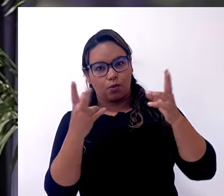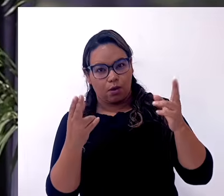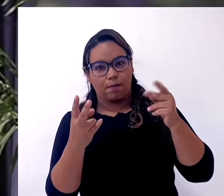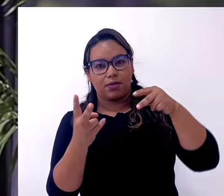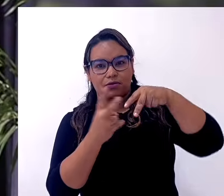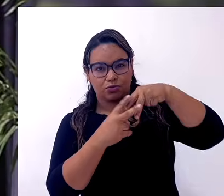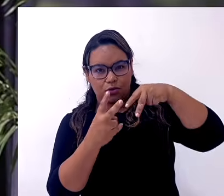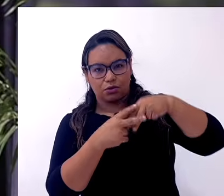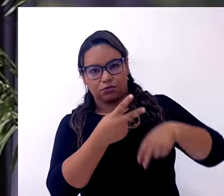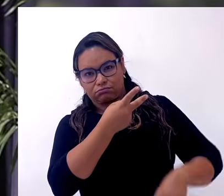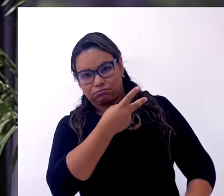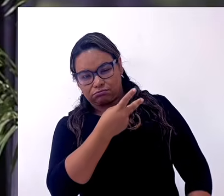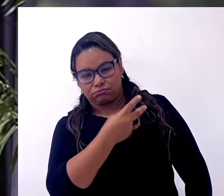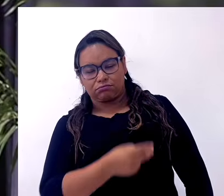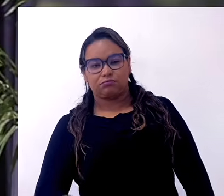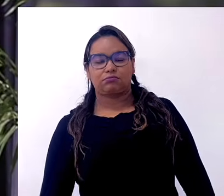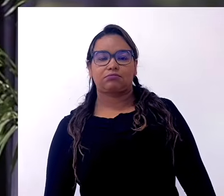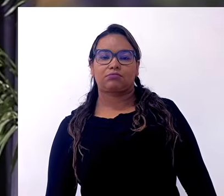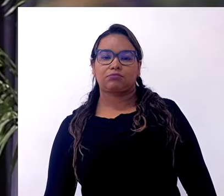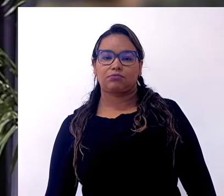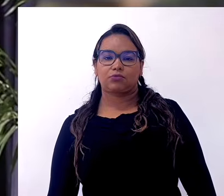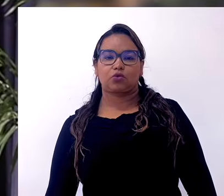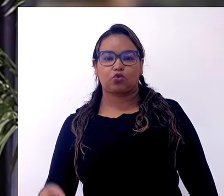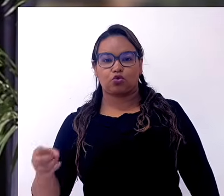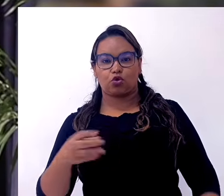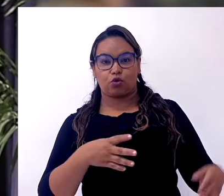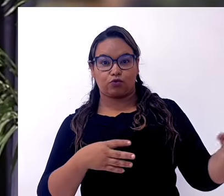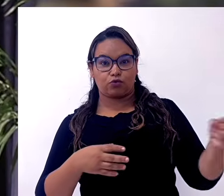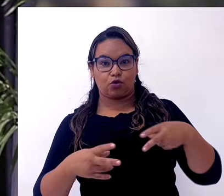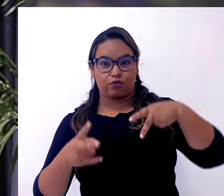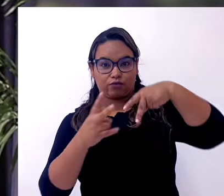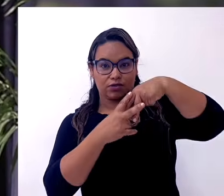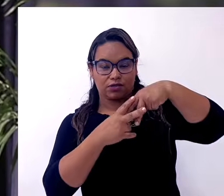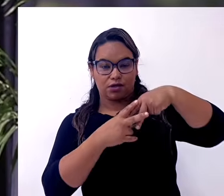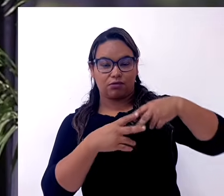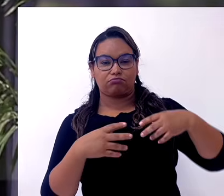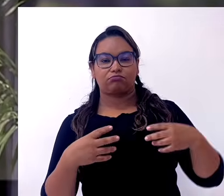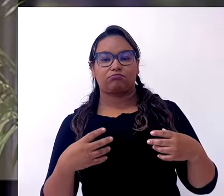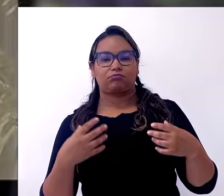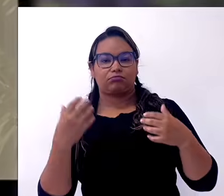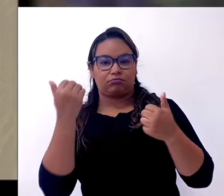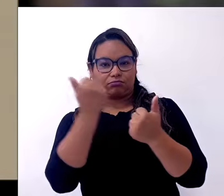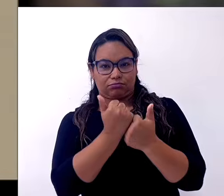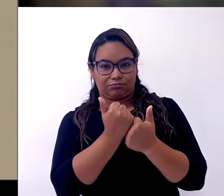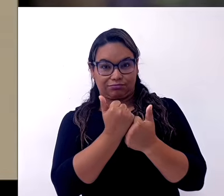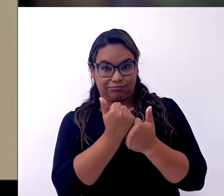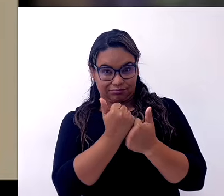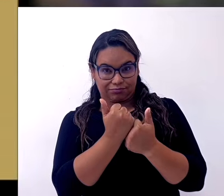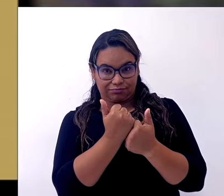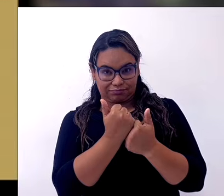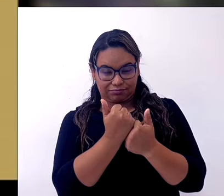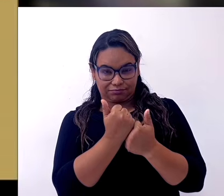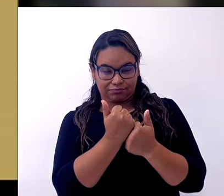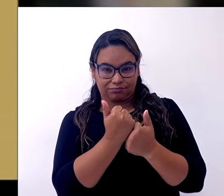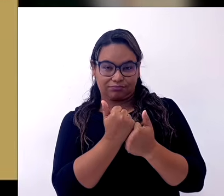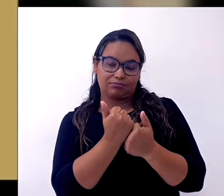Ossos, e o atual presidente é um membro da Caveira e Ossos, não importa quem vai vencer,